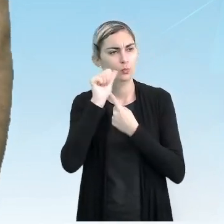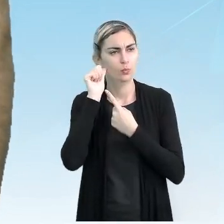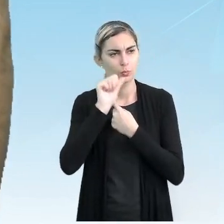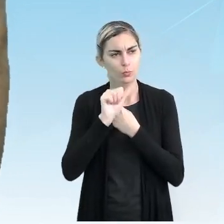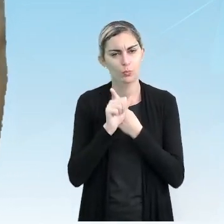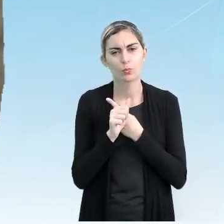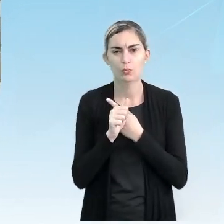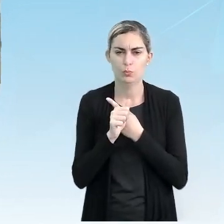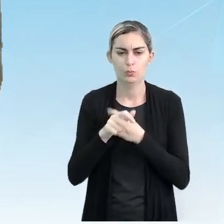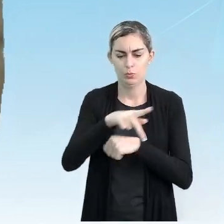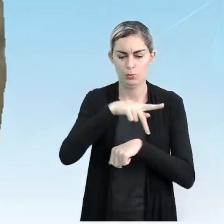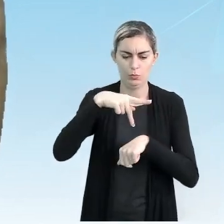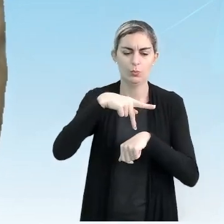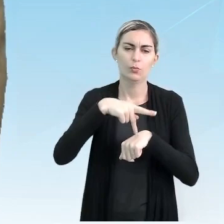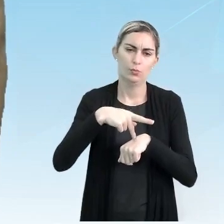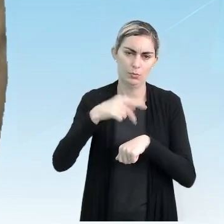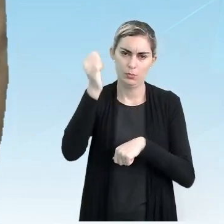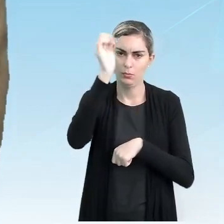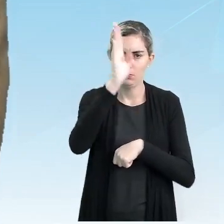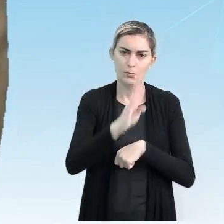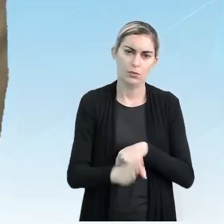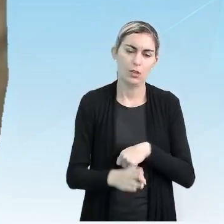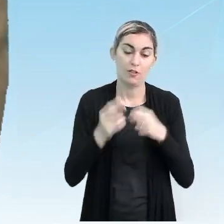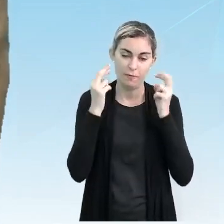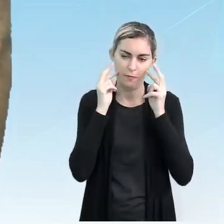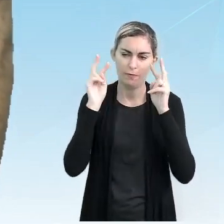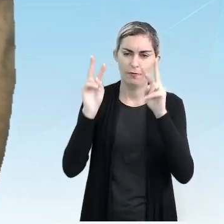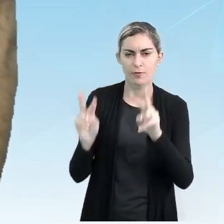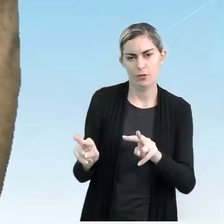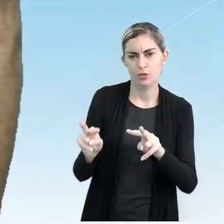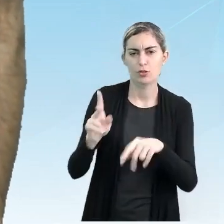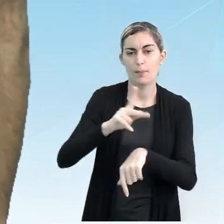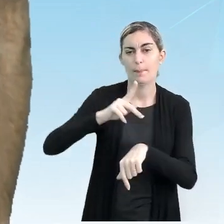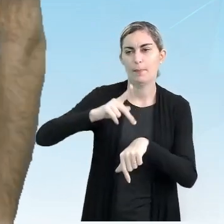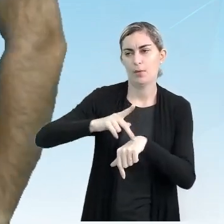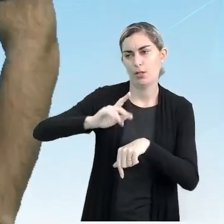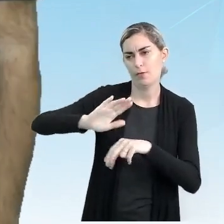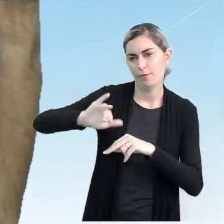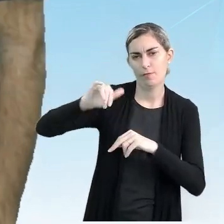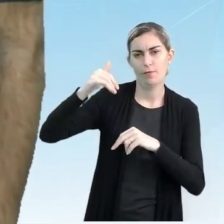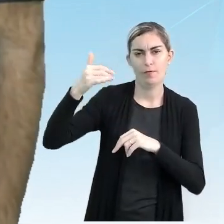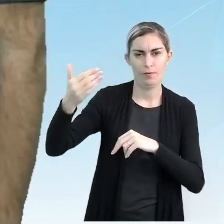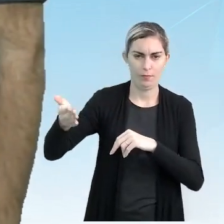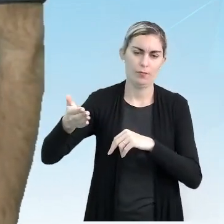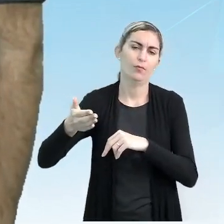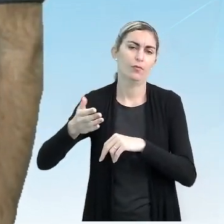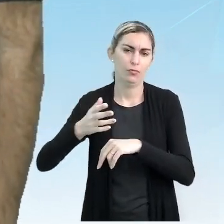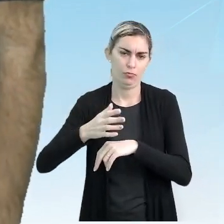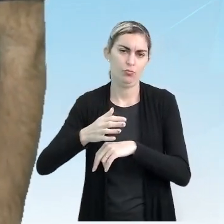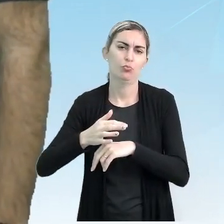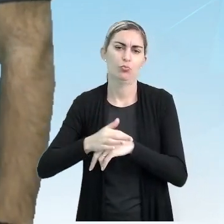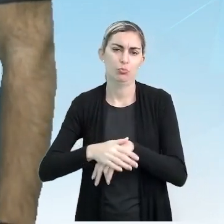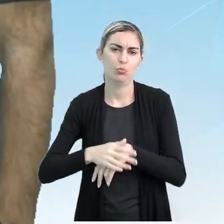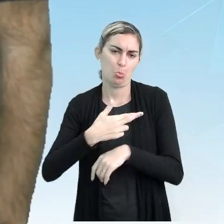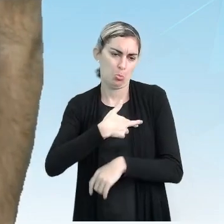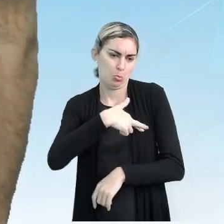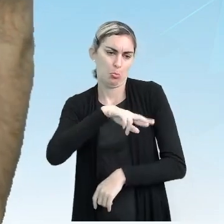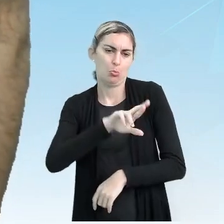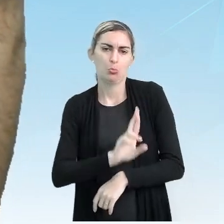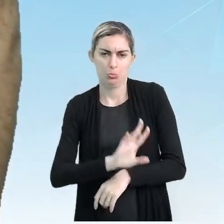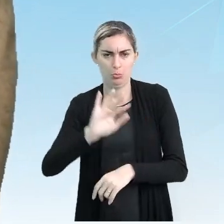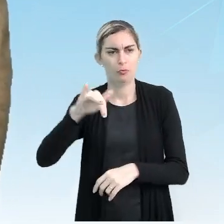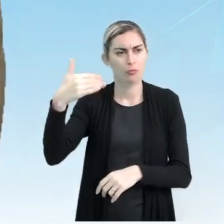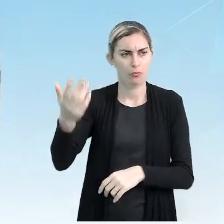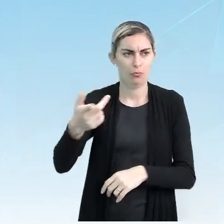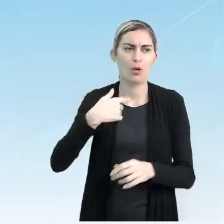questão do país, no caso, no Brasil, como ela é vista em países predominantemente fundamentalistas, religiosos. Pronto,